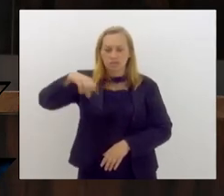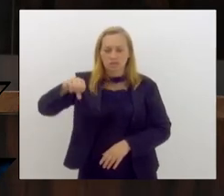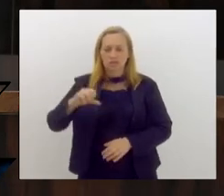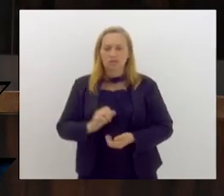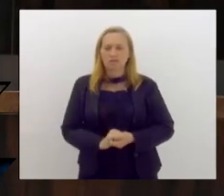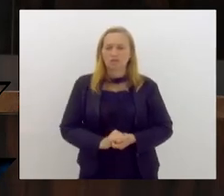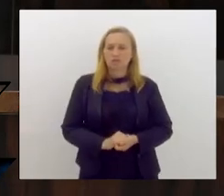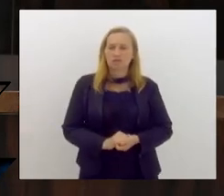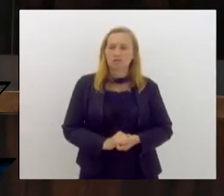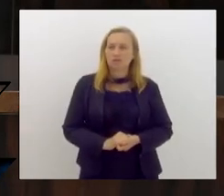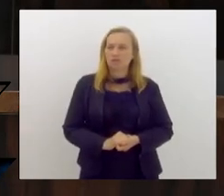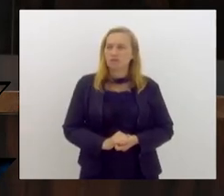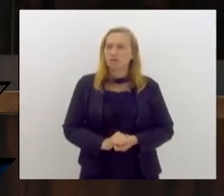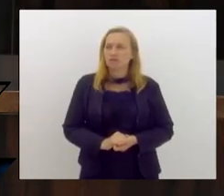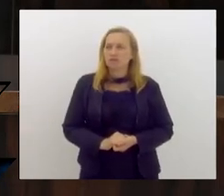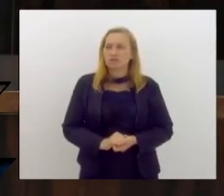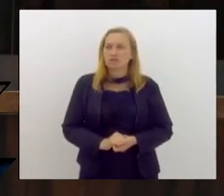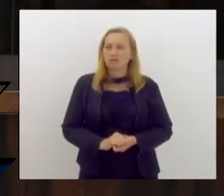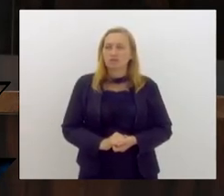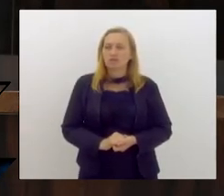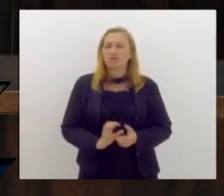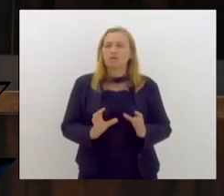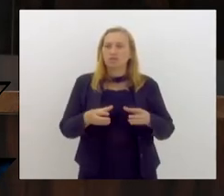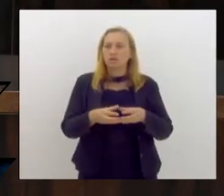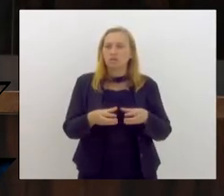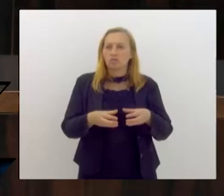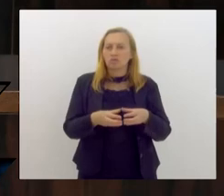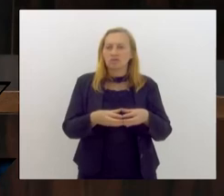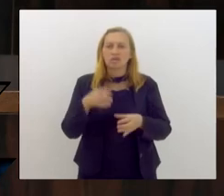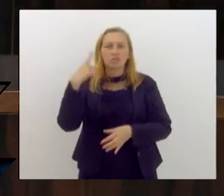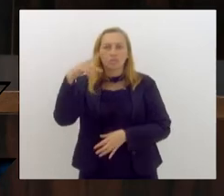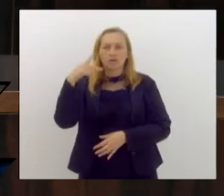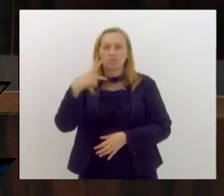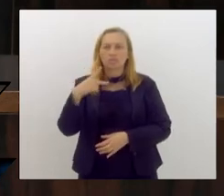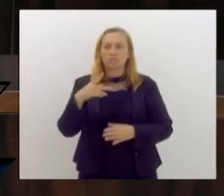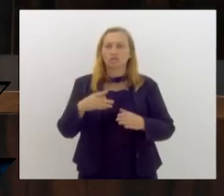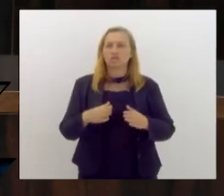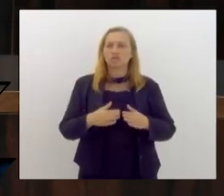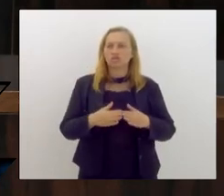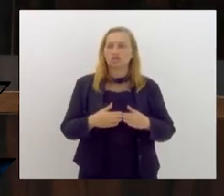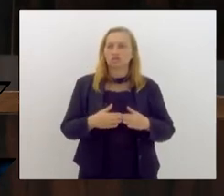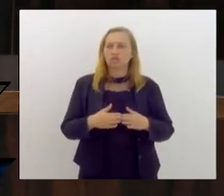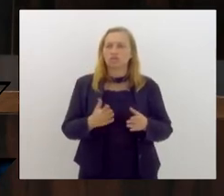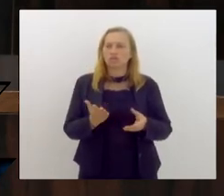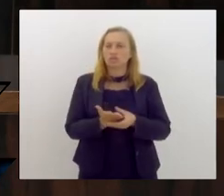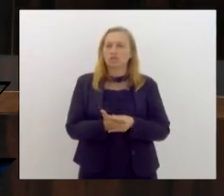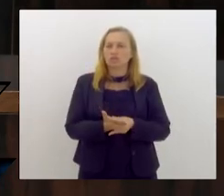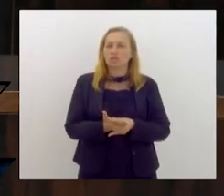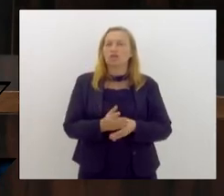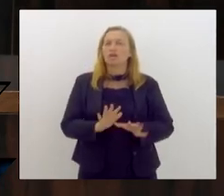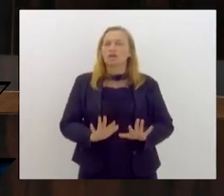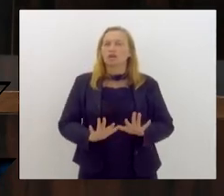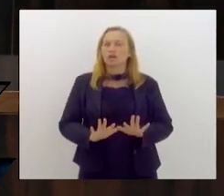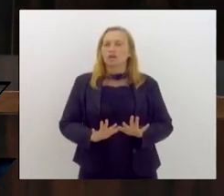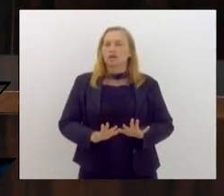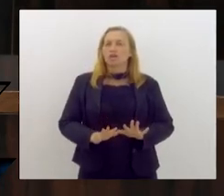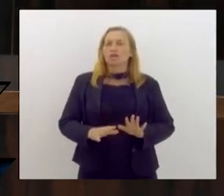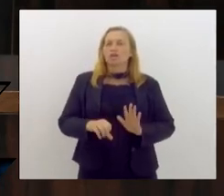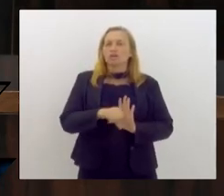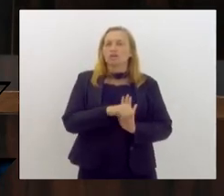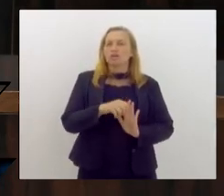1645/2019, de autoria da Comissão Parlamentar de Inquérito, resolução